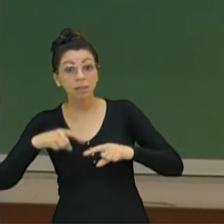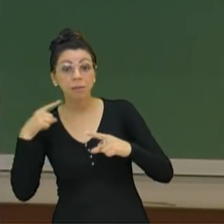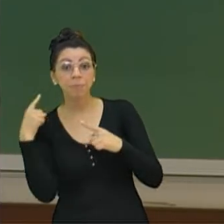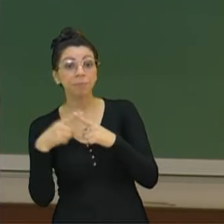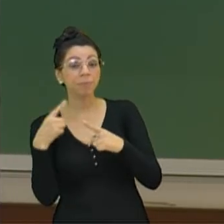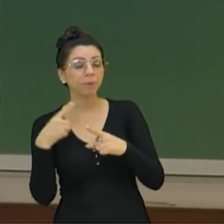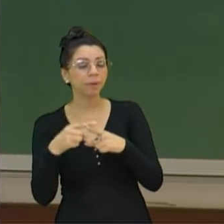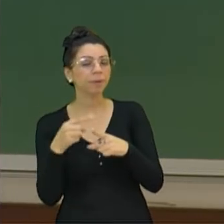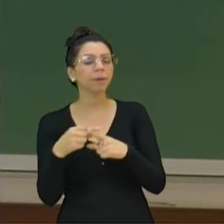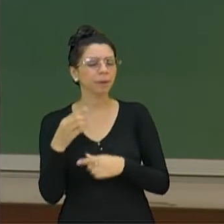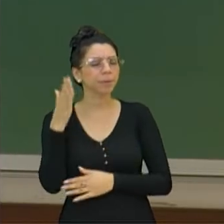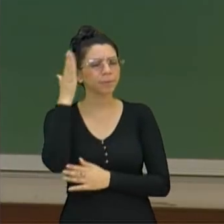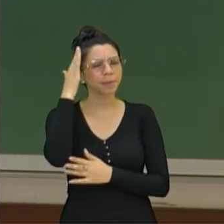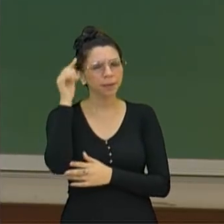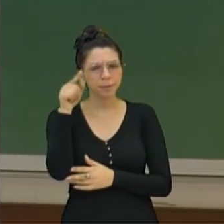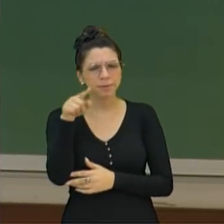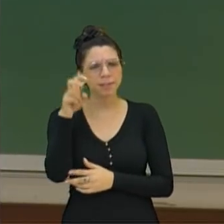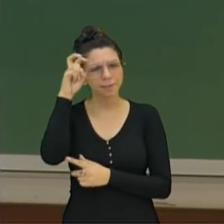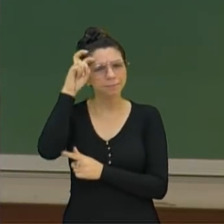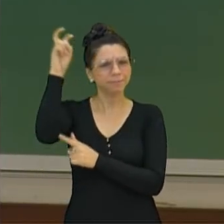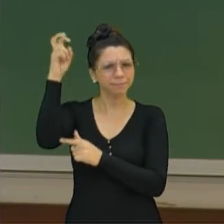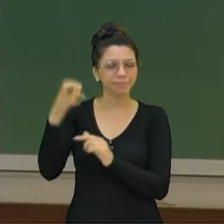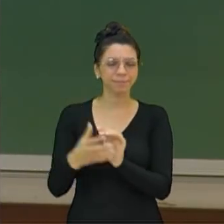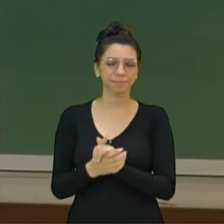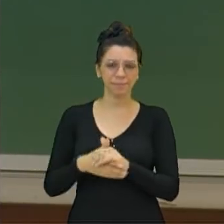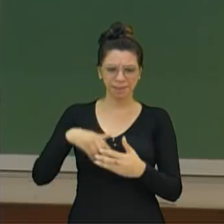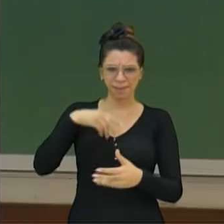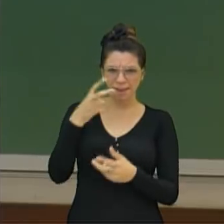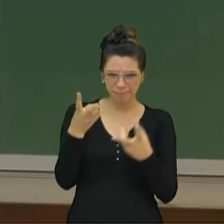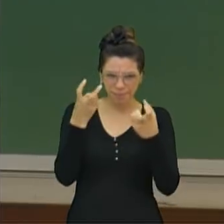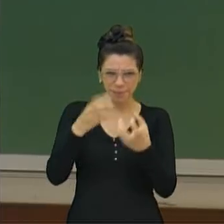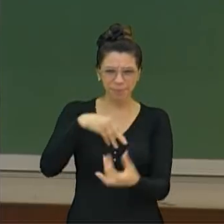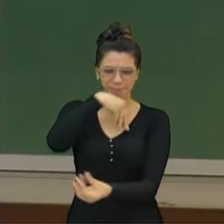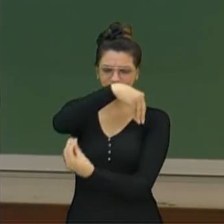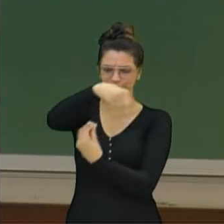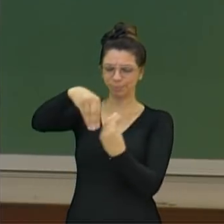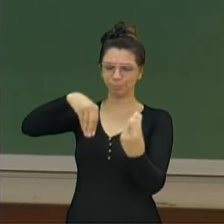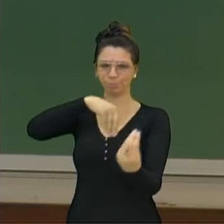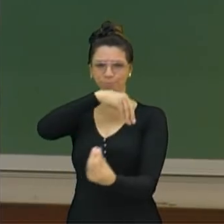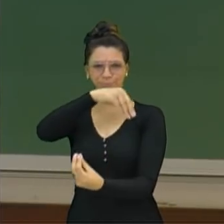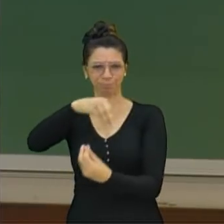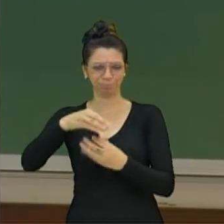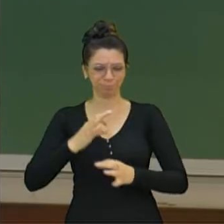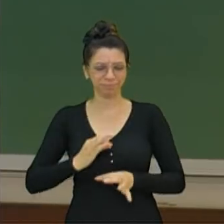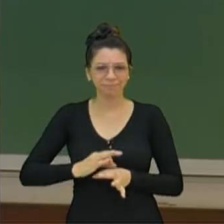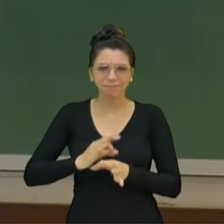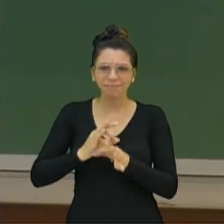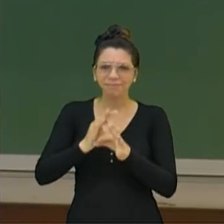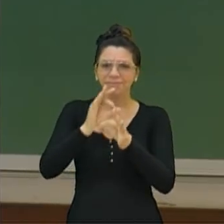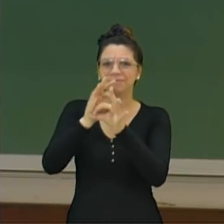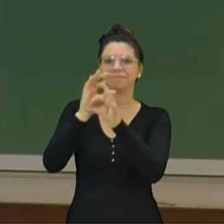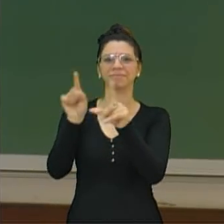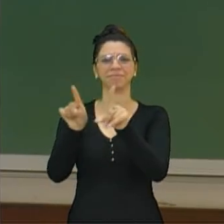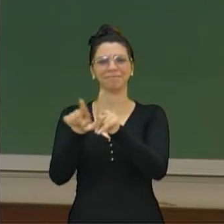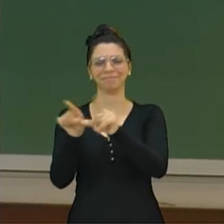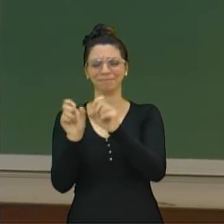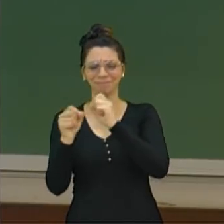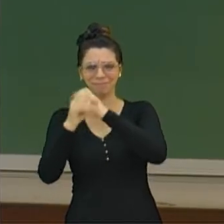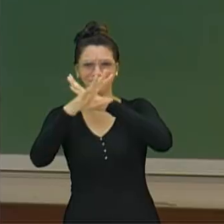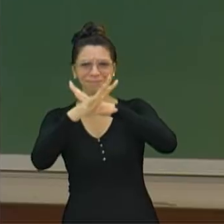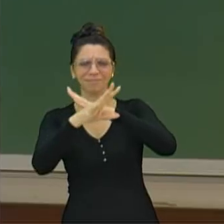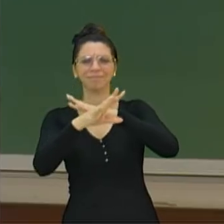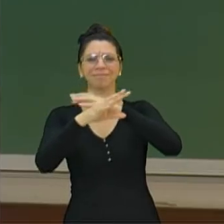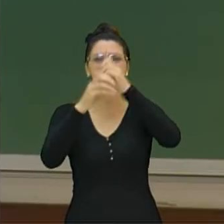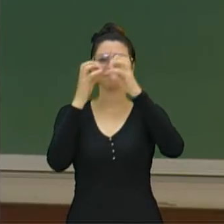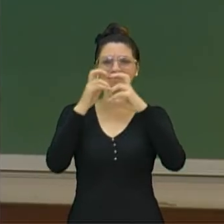Eu sei que você é inteligente. Você reparou que eu misturei parte de neurônio com as partes do sistema nervoso, por